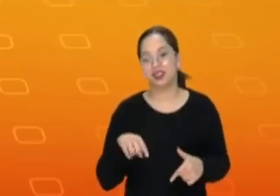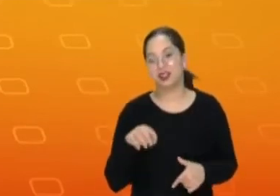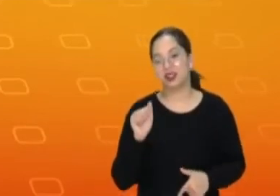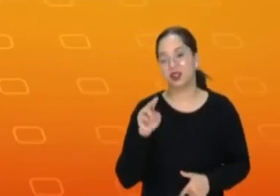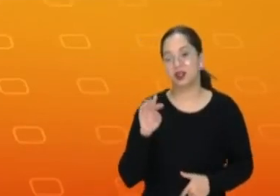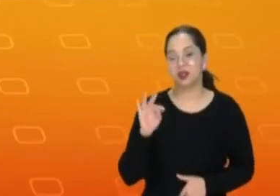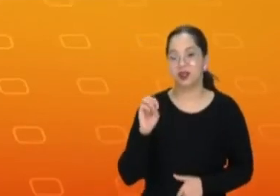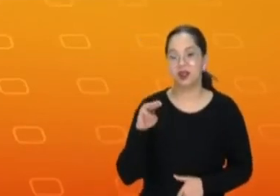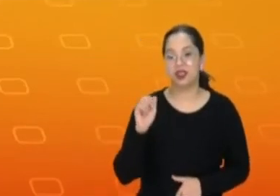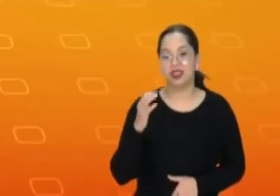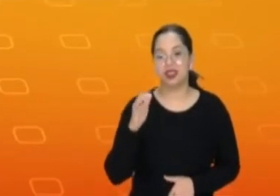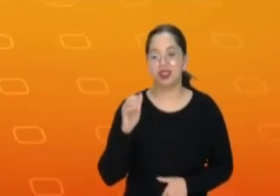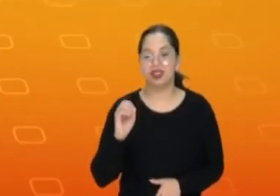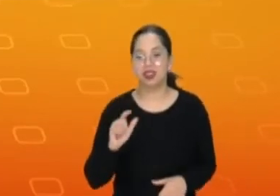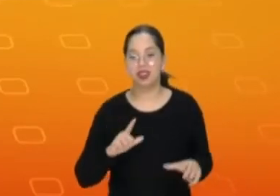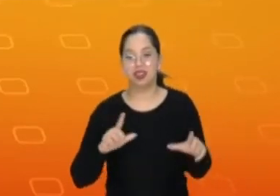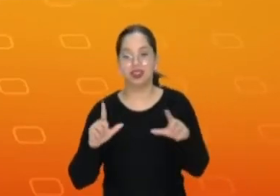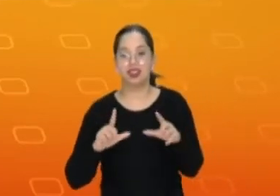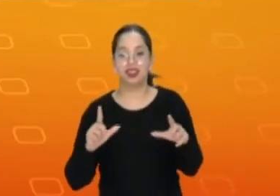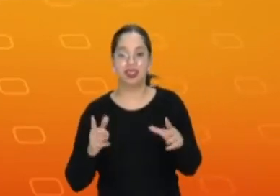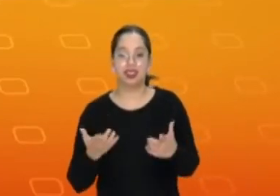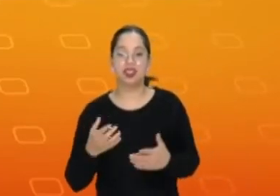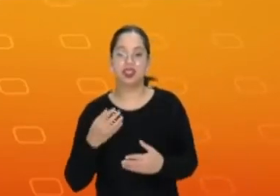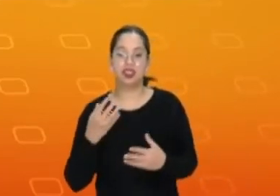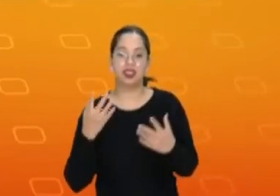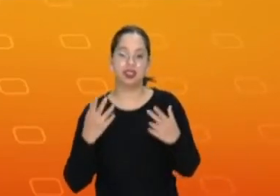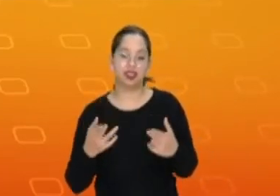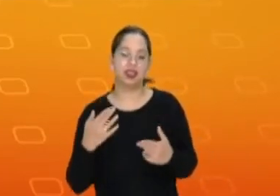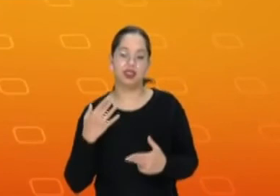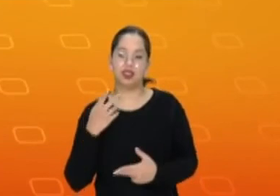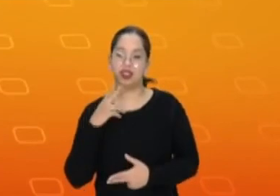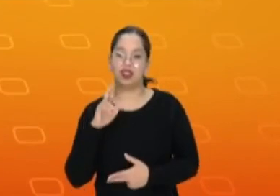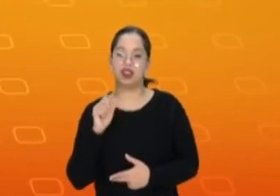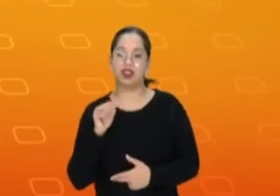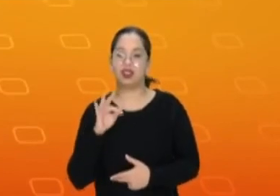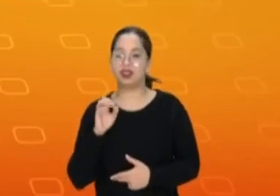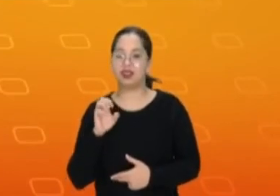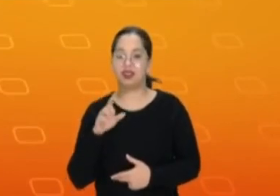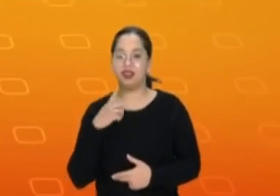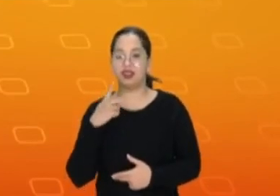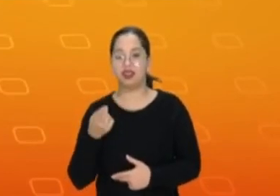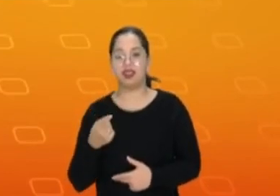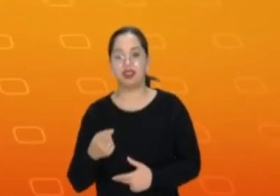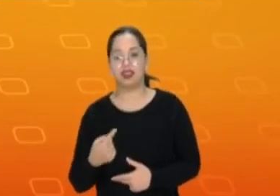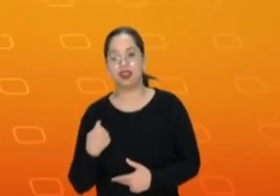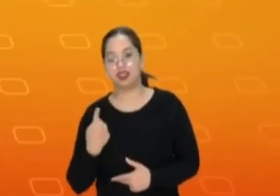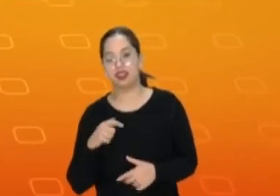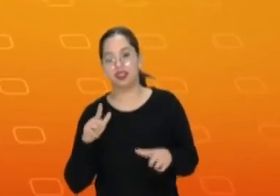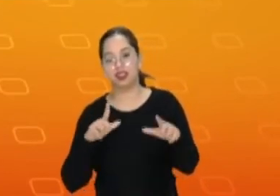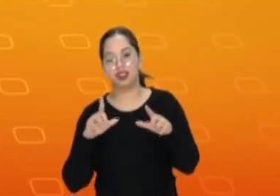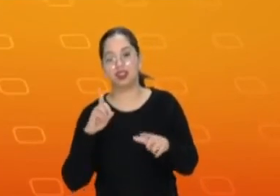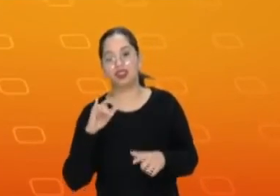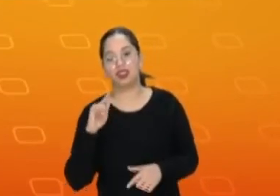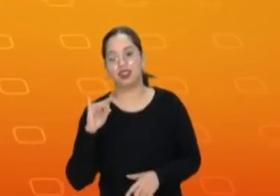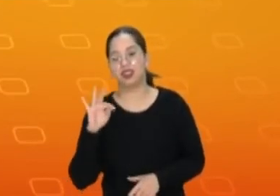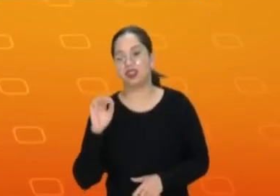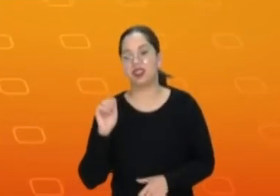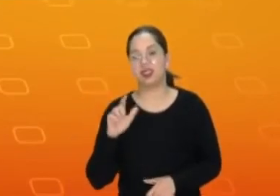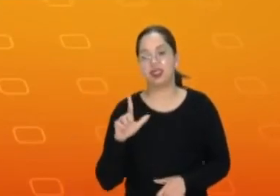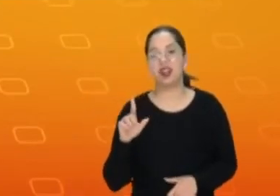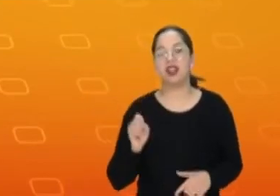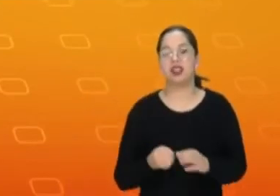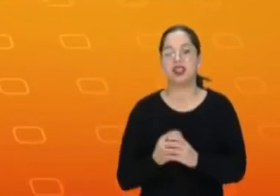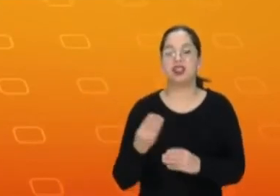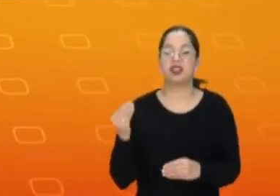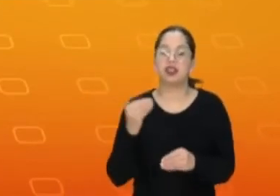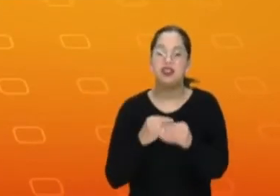em televisão. E, como o Rafael disse, formação em TV digital. E a TV digital agrega workflows e constrói